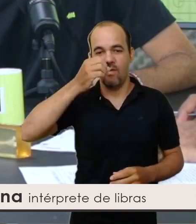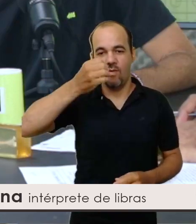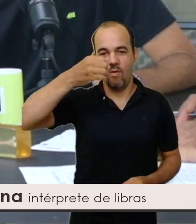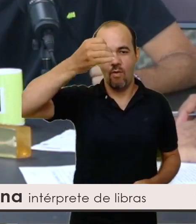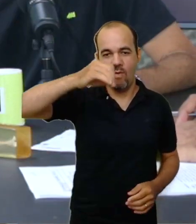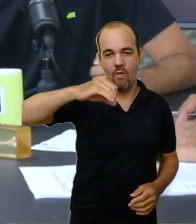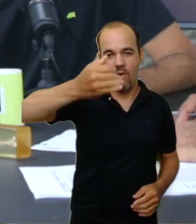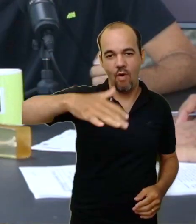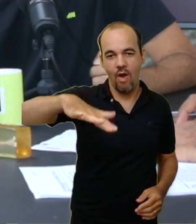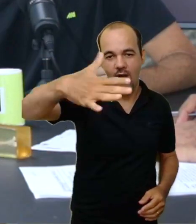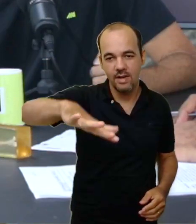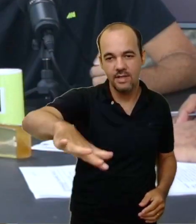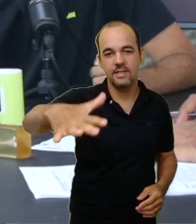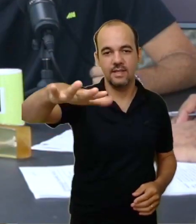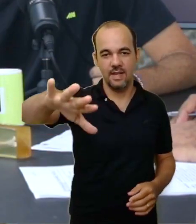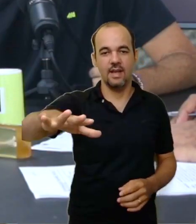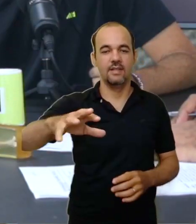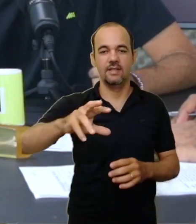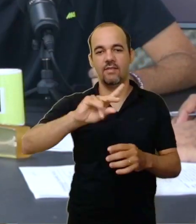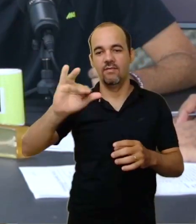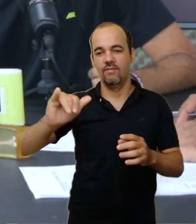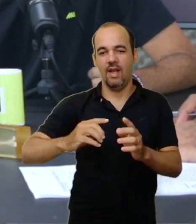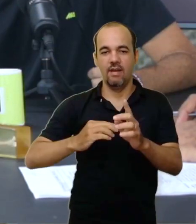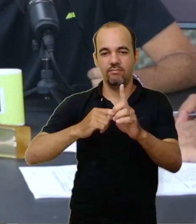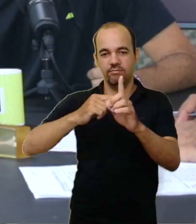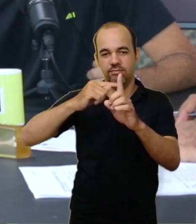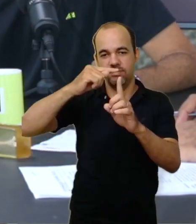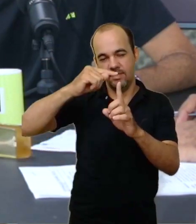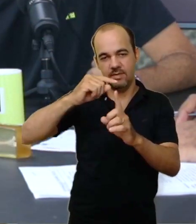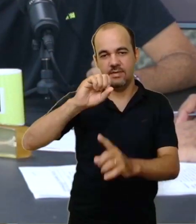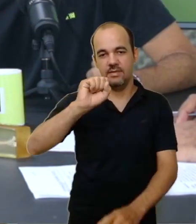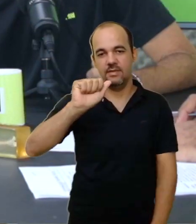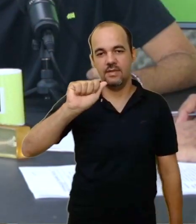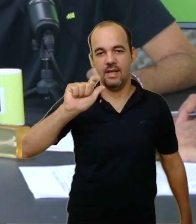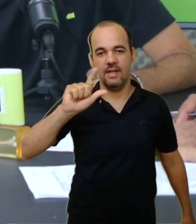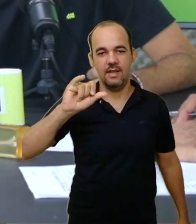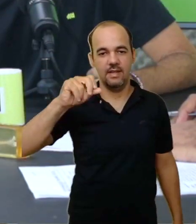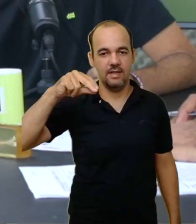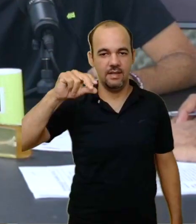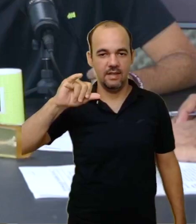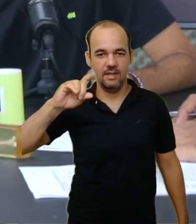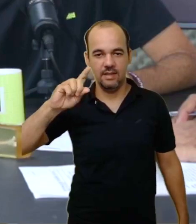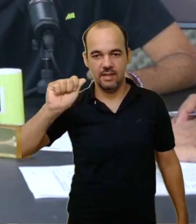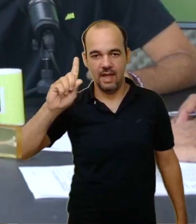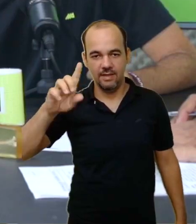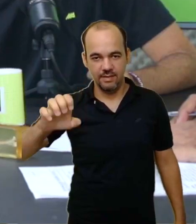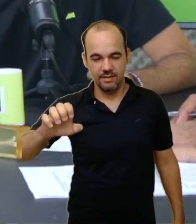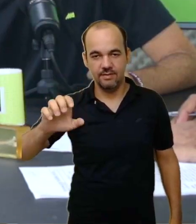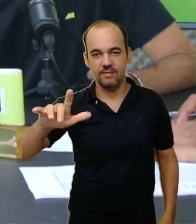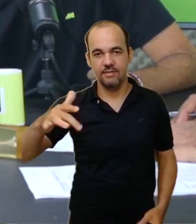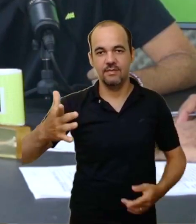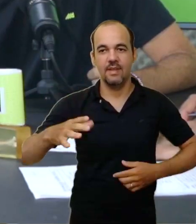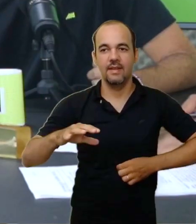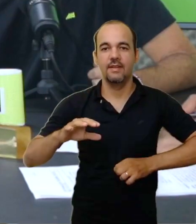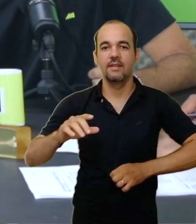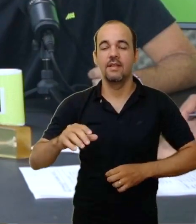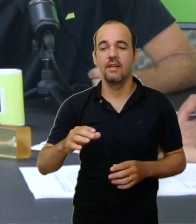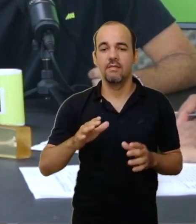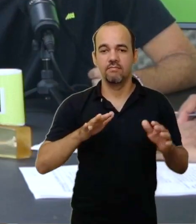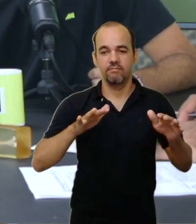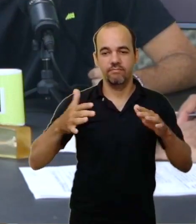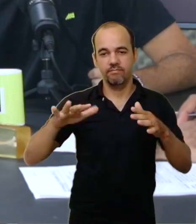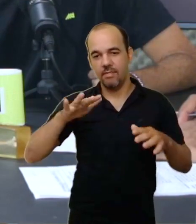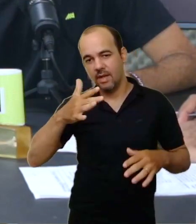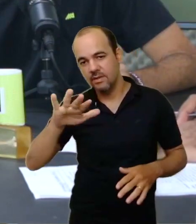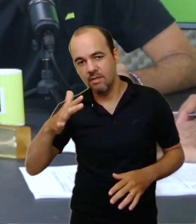vai tendo um aumento na salinidade. Sim. Então, tem organismos que eles são adaptados a viver numa salinidade intermediária, tem